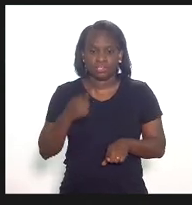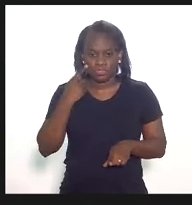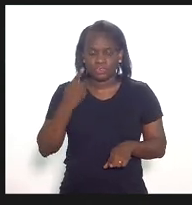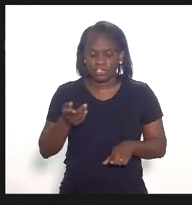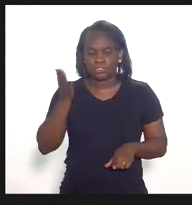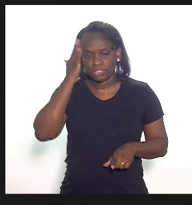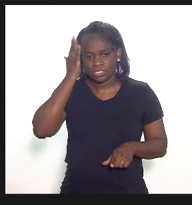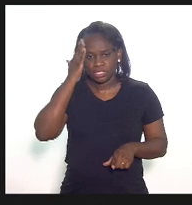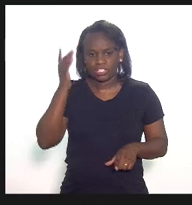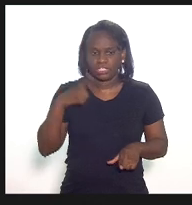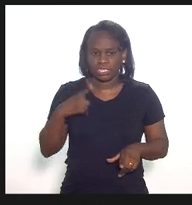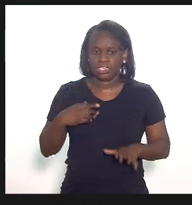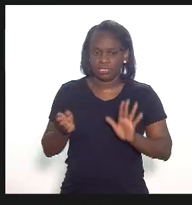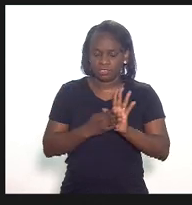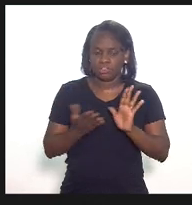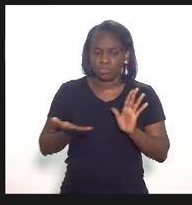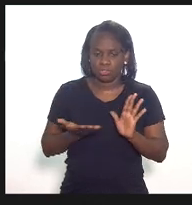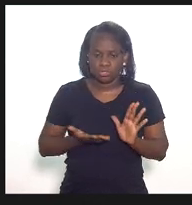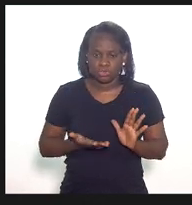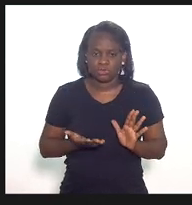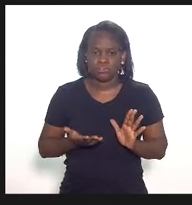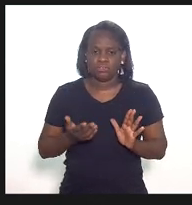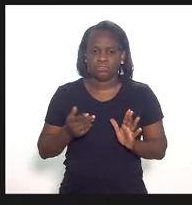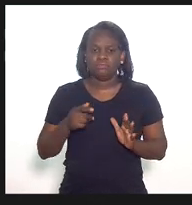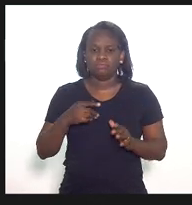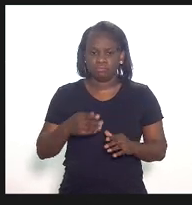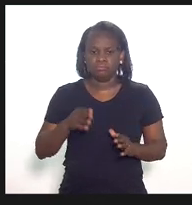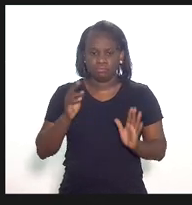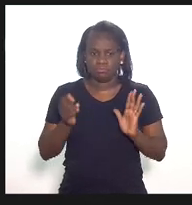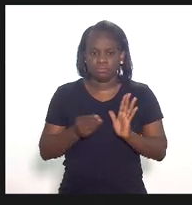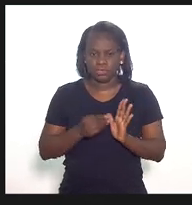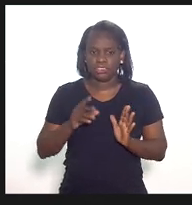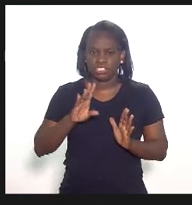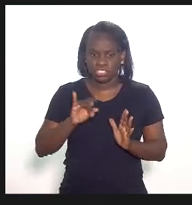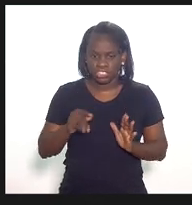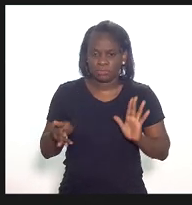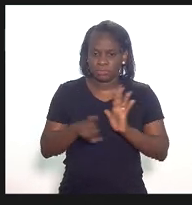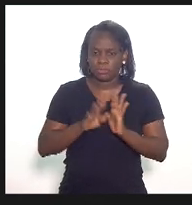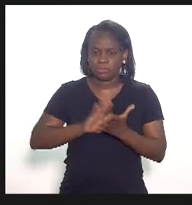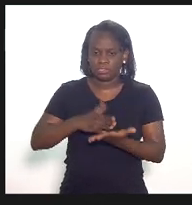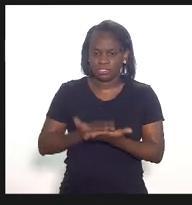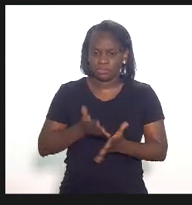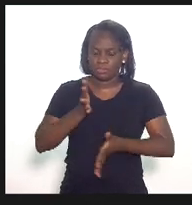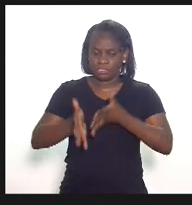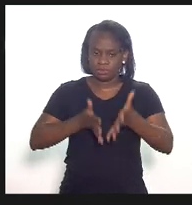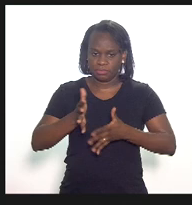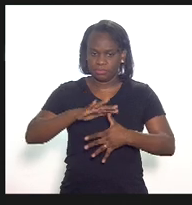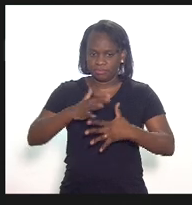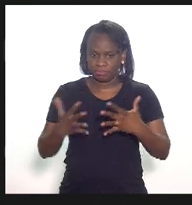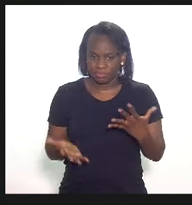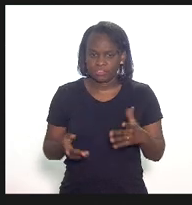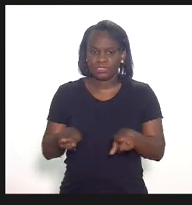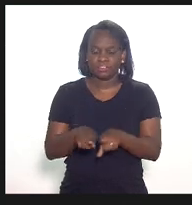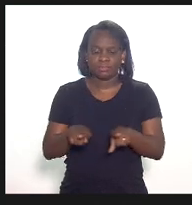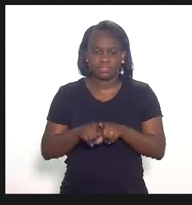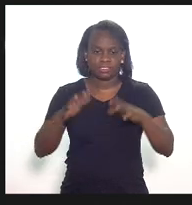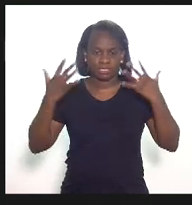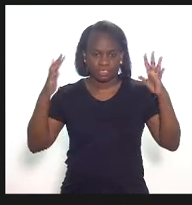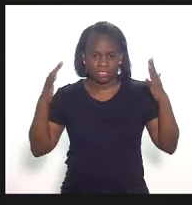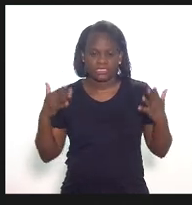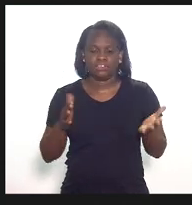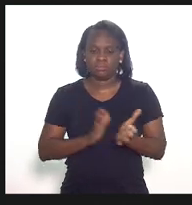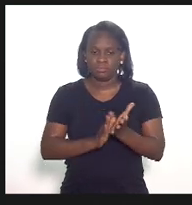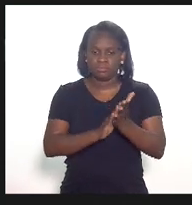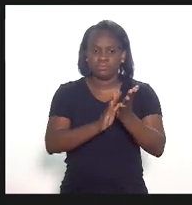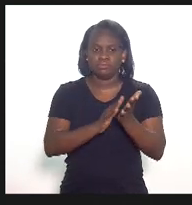reconheço, a gente tem na pauta aqui hoje o reconhecimento do dia do intérprete de Libras, em uma saudação, em uma